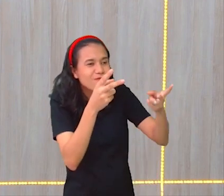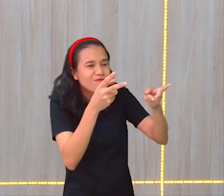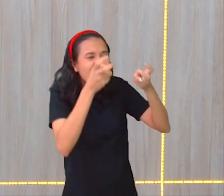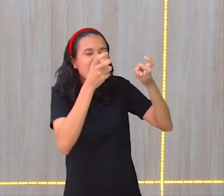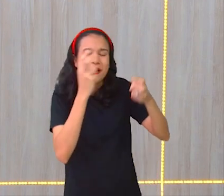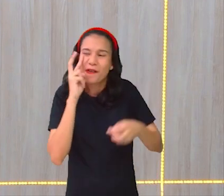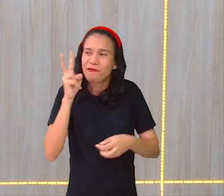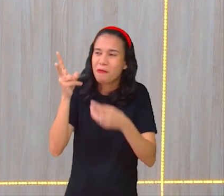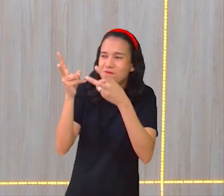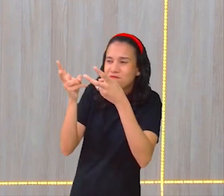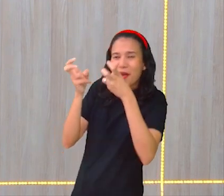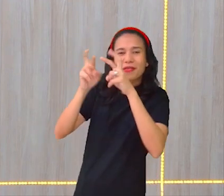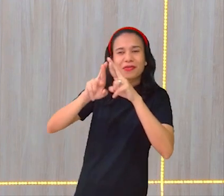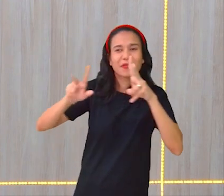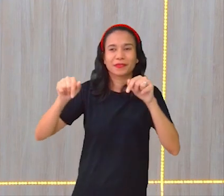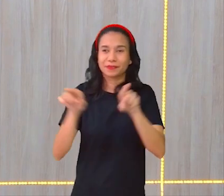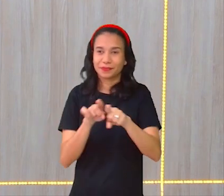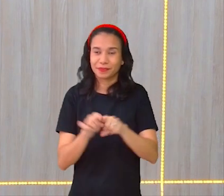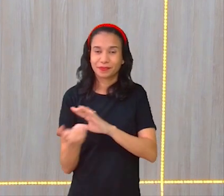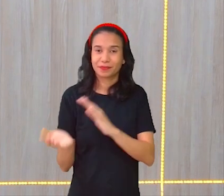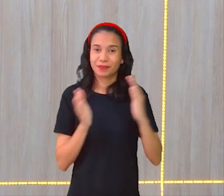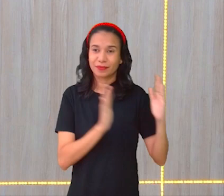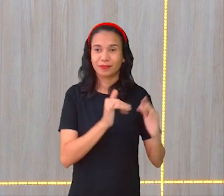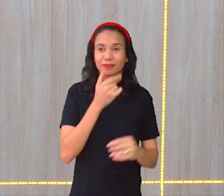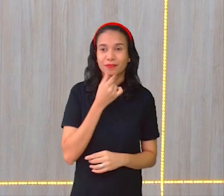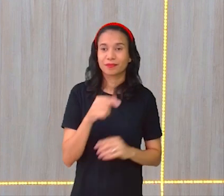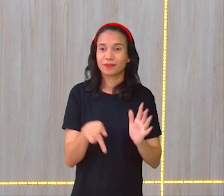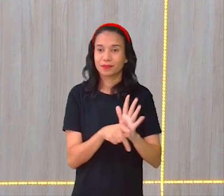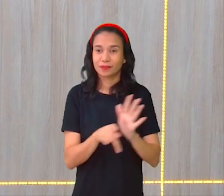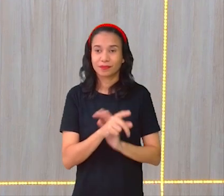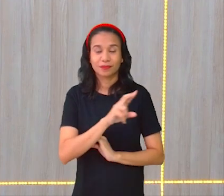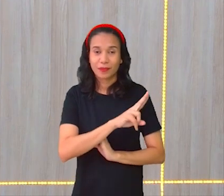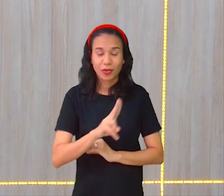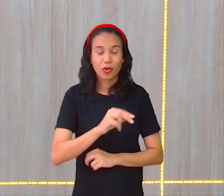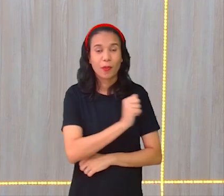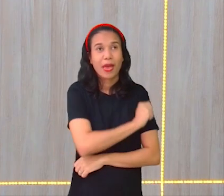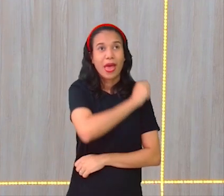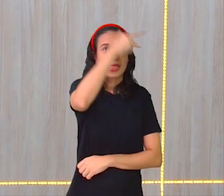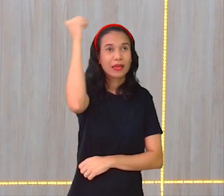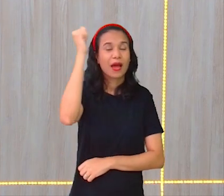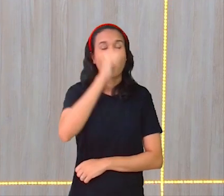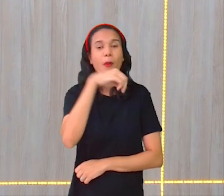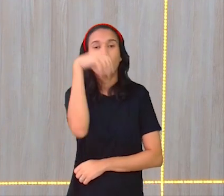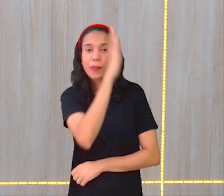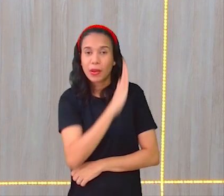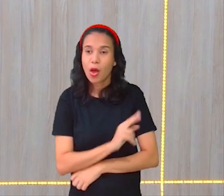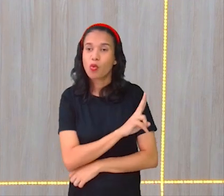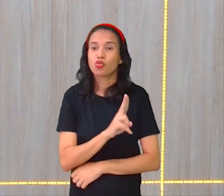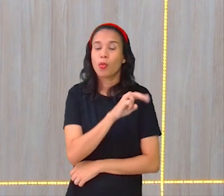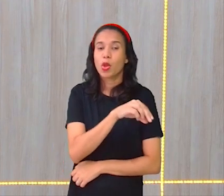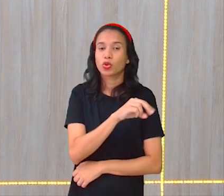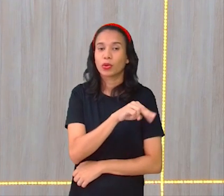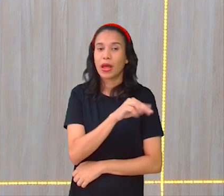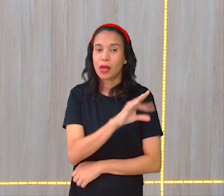interpretar. Na outra imagem, também de um artista brasileiro, ele chamou de Natal Brasileiro, né, Nonato. Ele é uma obra